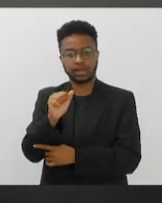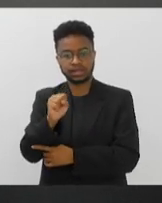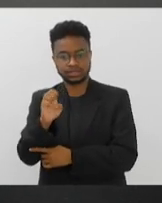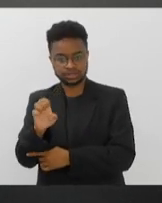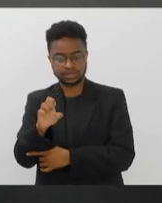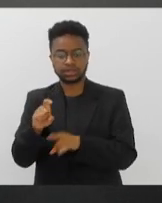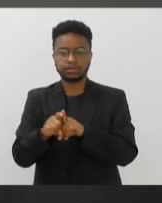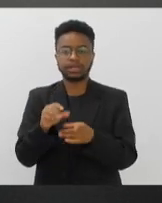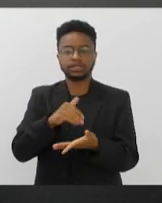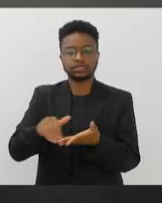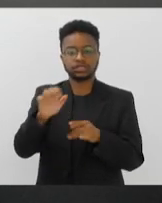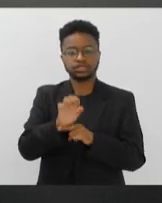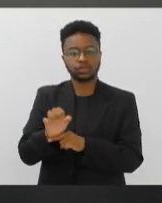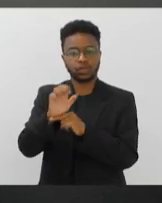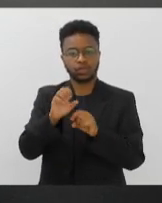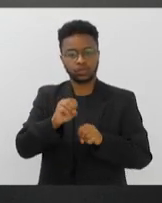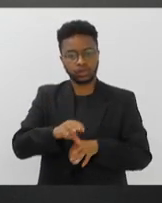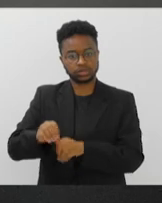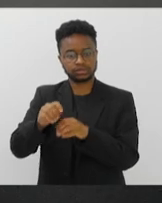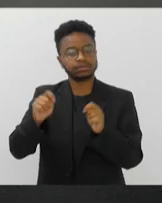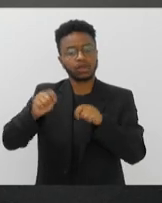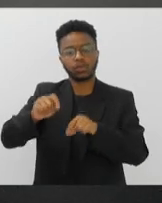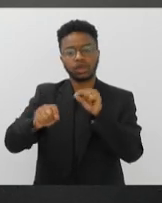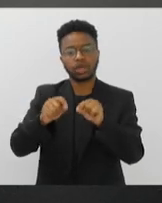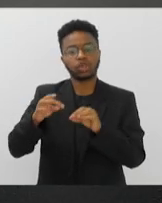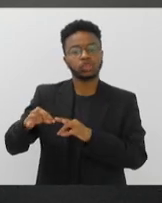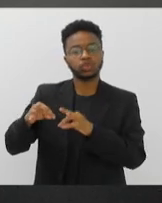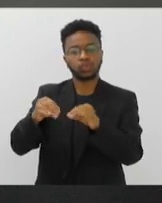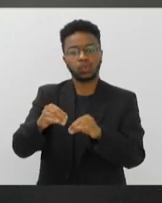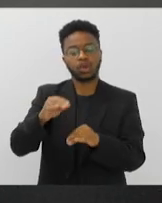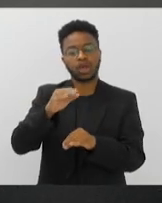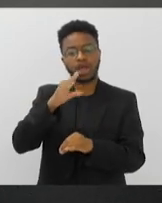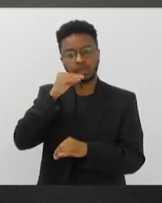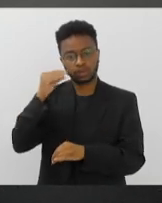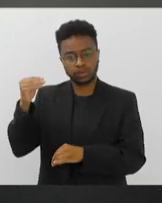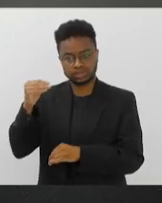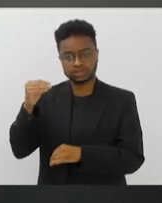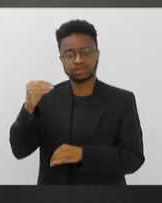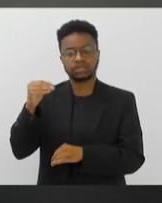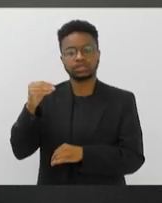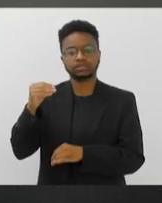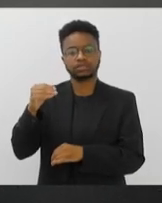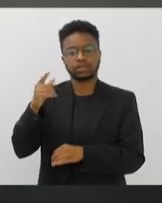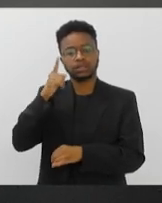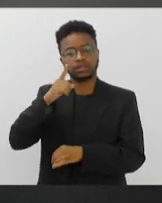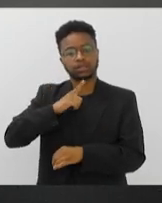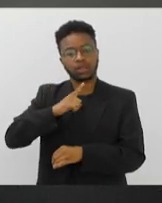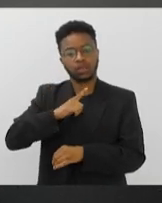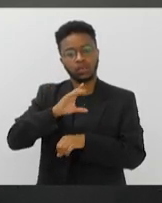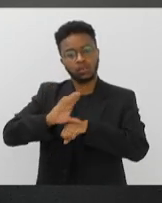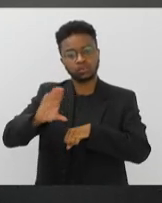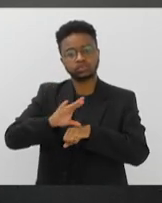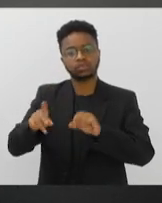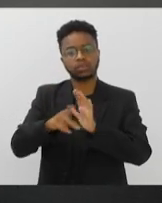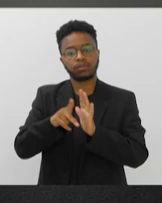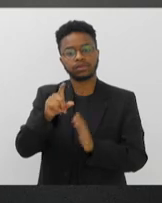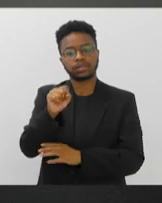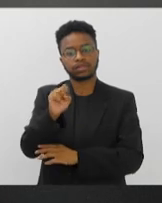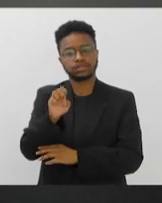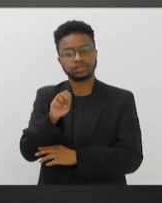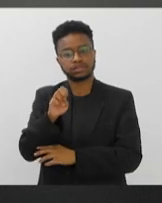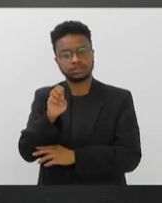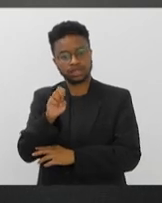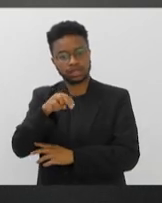eh para que todos os adolescentes da semiliberdade da internação tenham curso de profissionalizantes do Senac então isso está